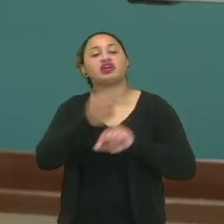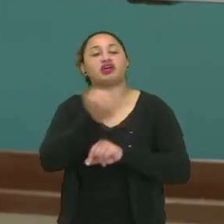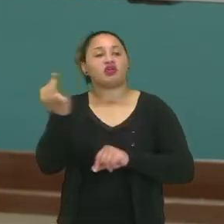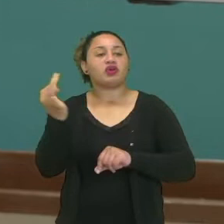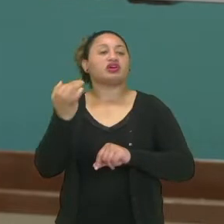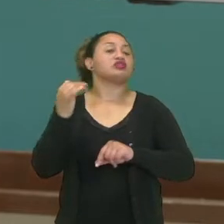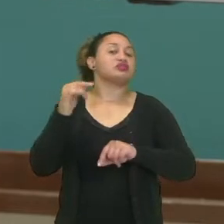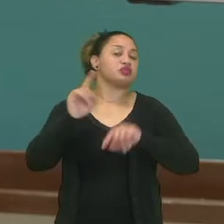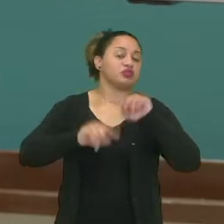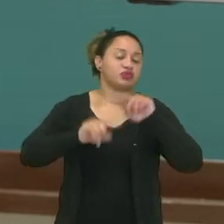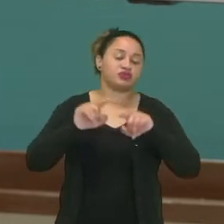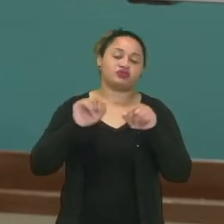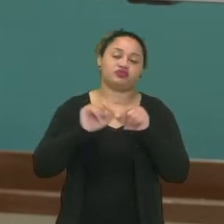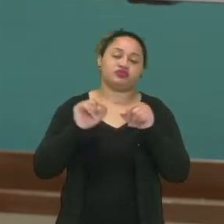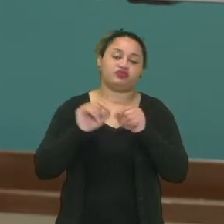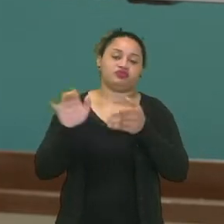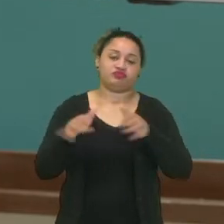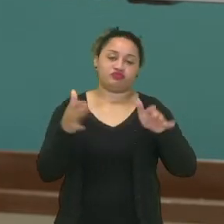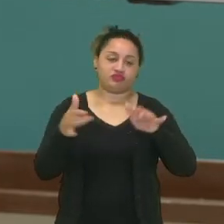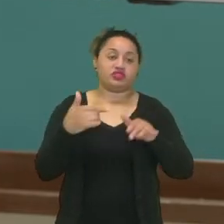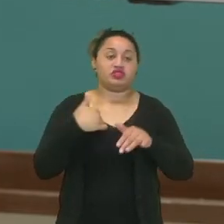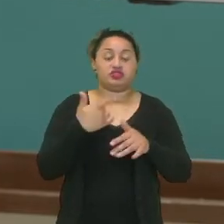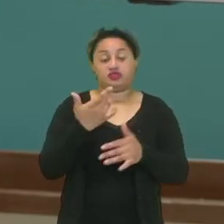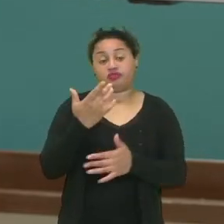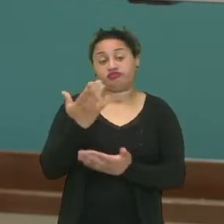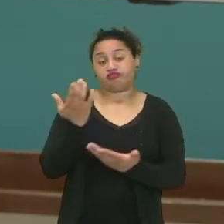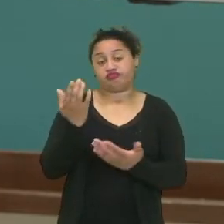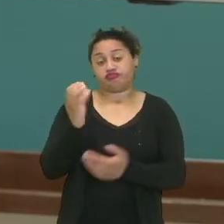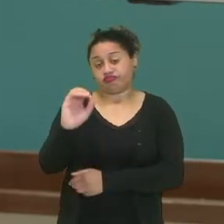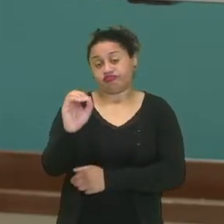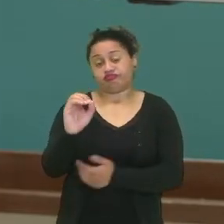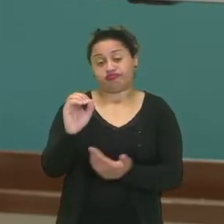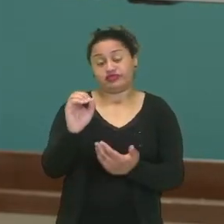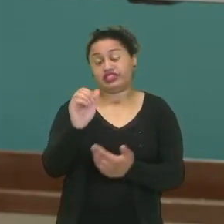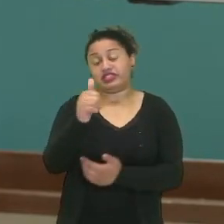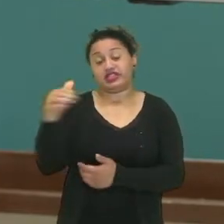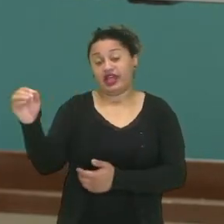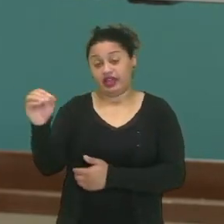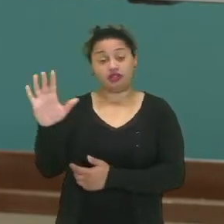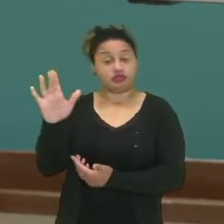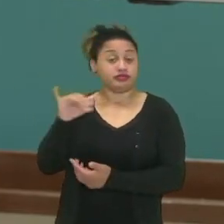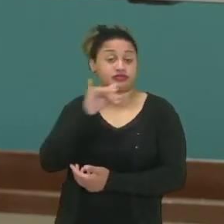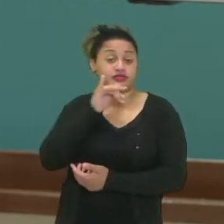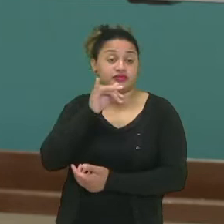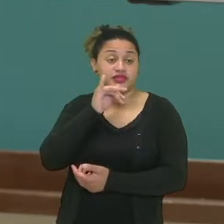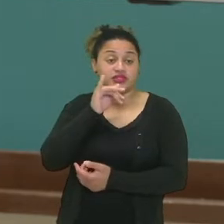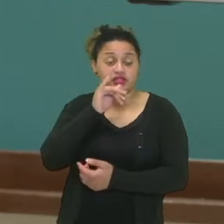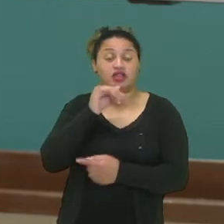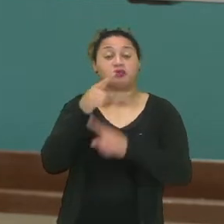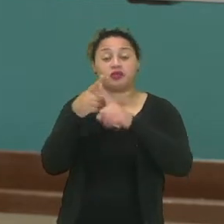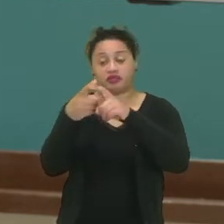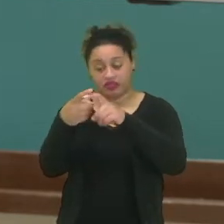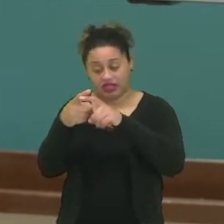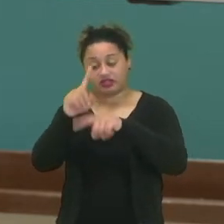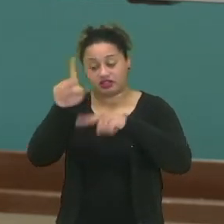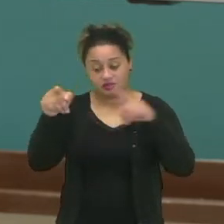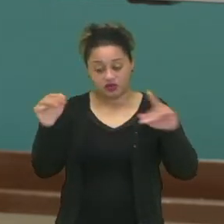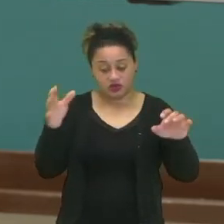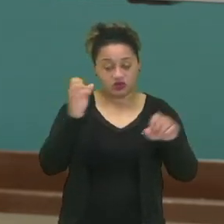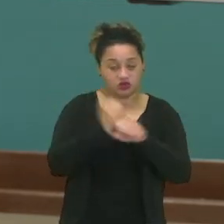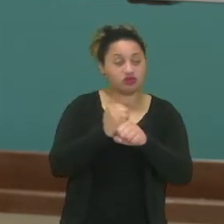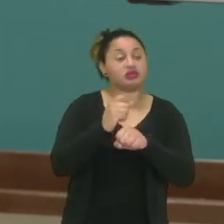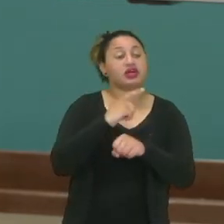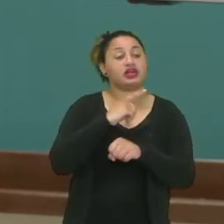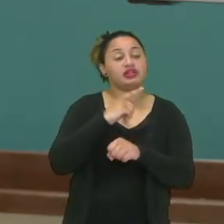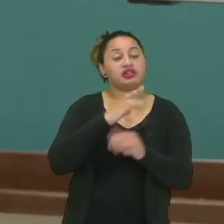100 unidades, vai ser o quê? 0,40 vezes 100 e vai somar com 75 e a gente vai ter o custo